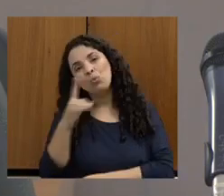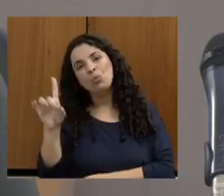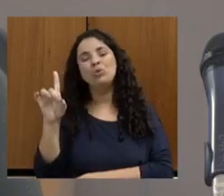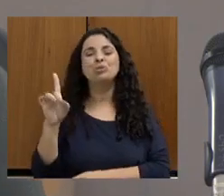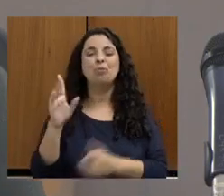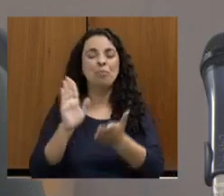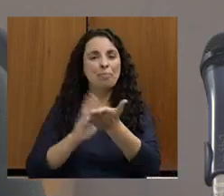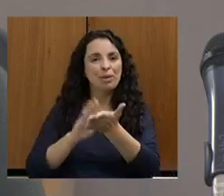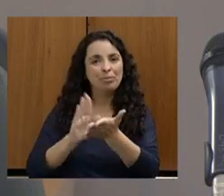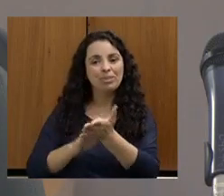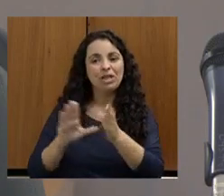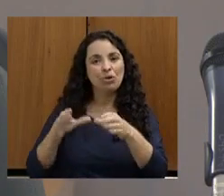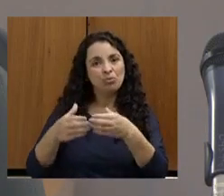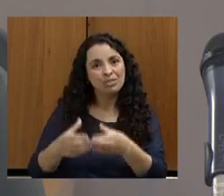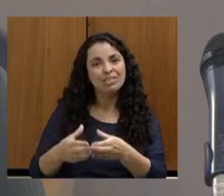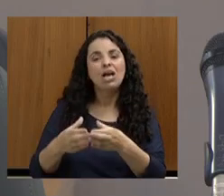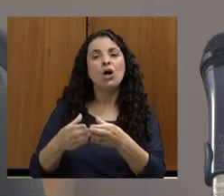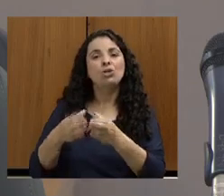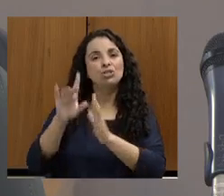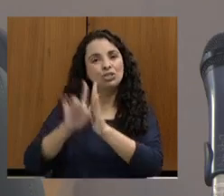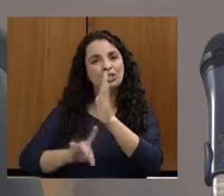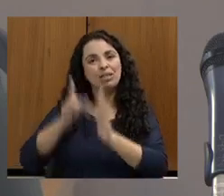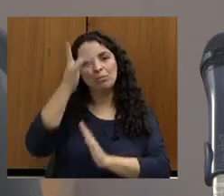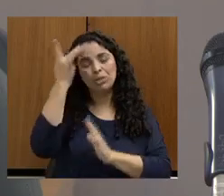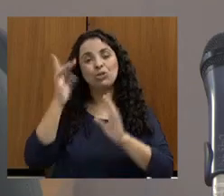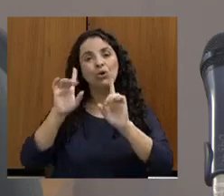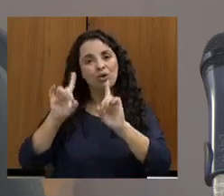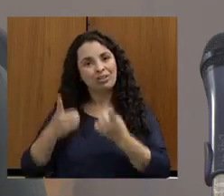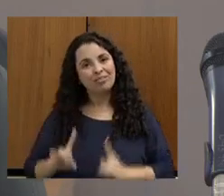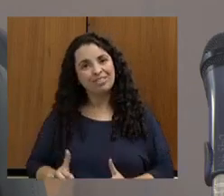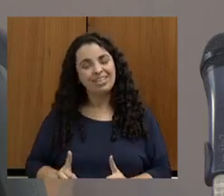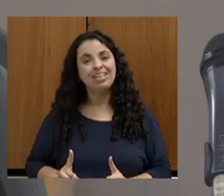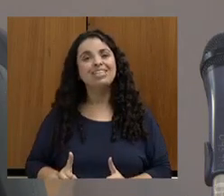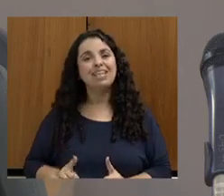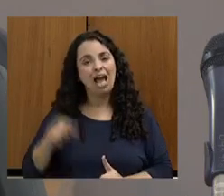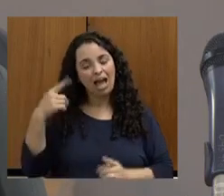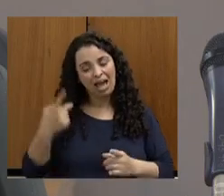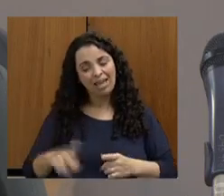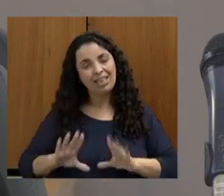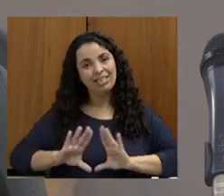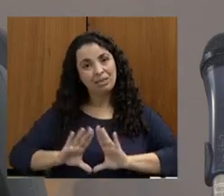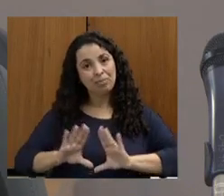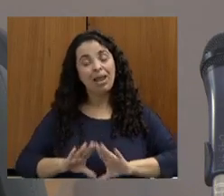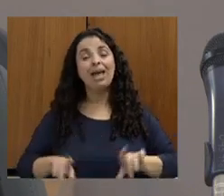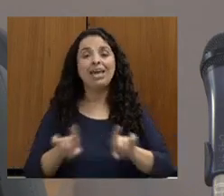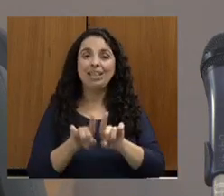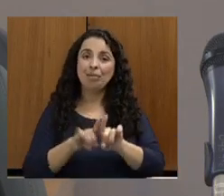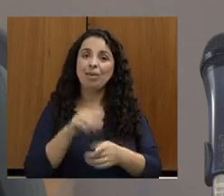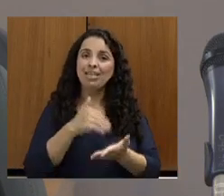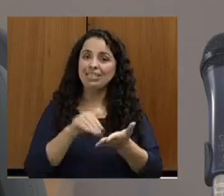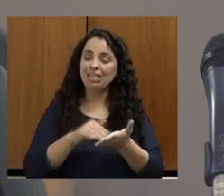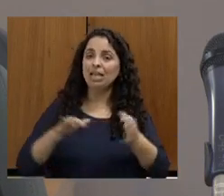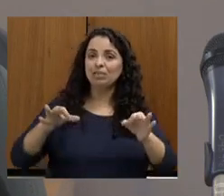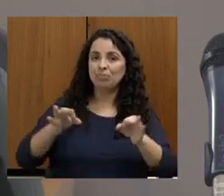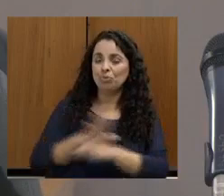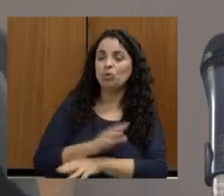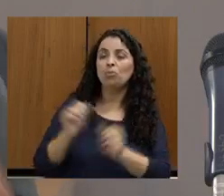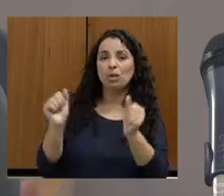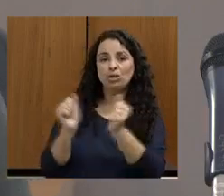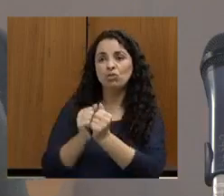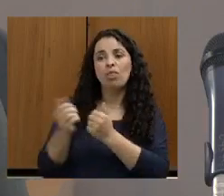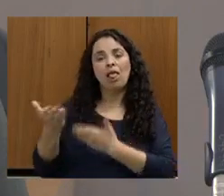de Direitos da Pessoa com Deficiência da Assembleia e colocar a CEDESA à disposição para que possamos tratar e discutir esse caso